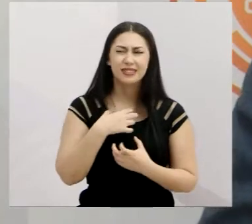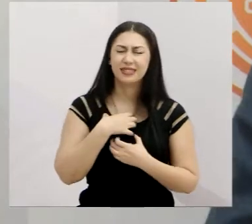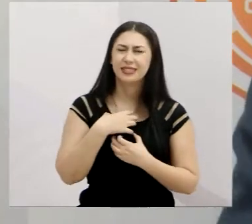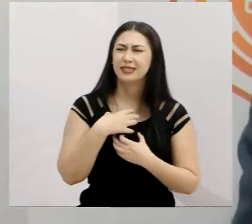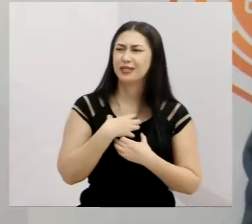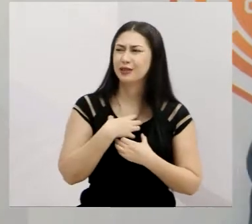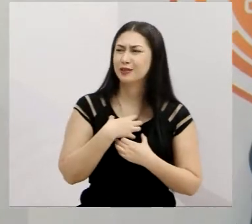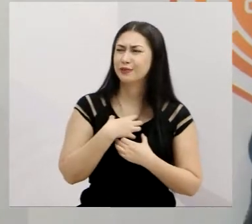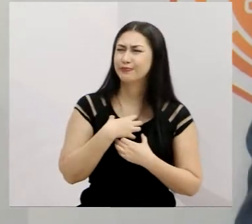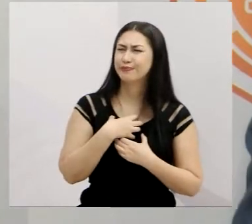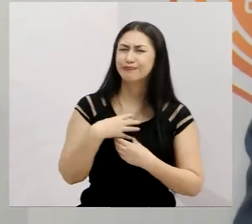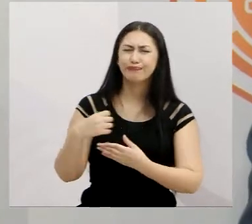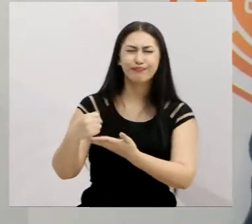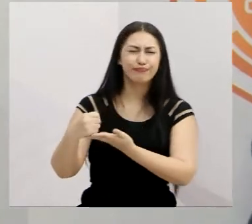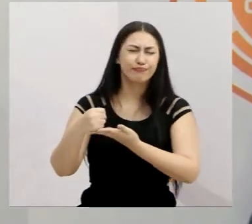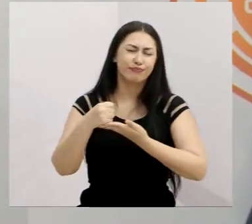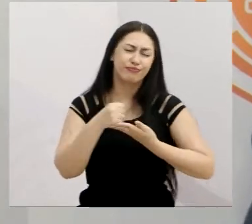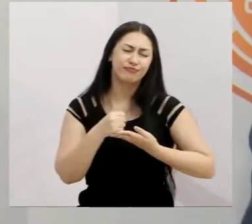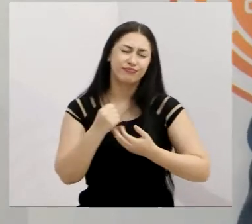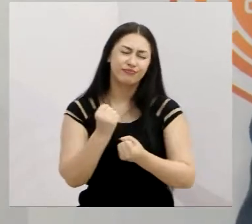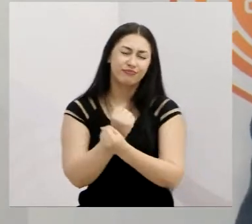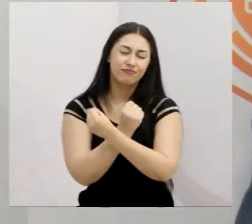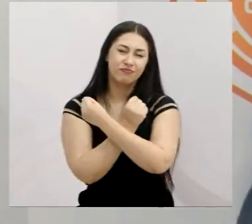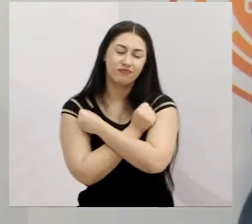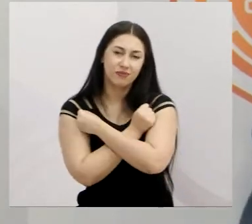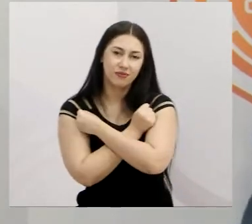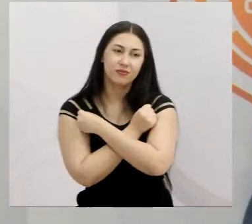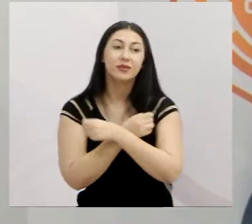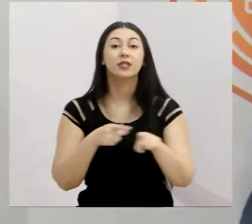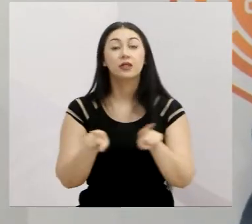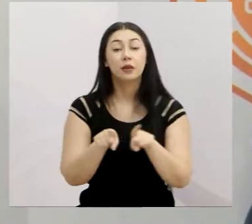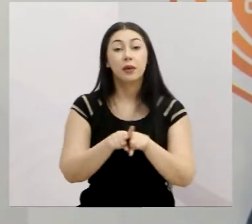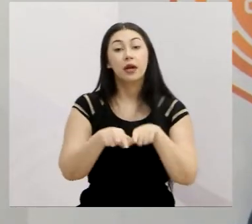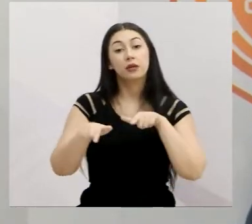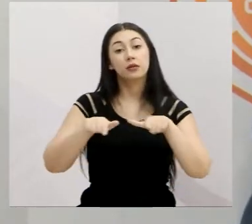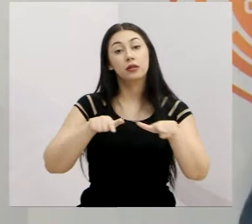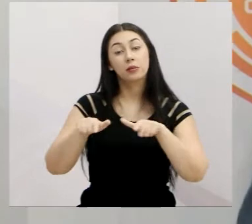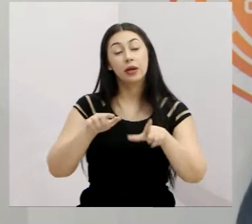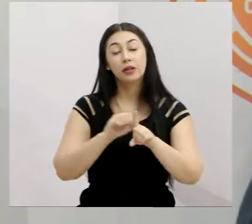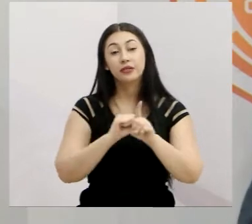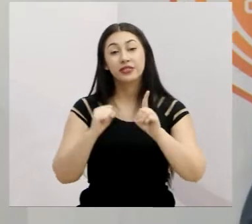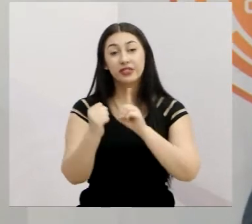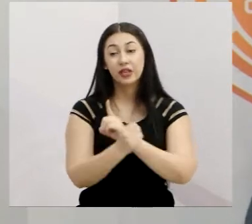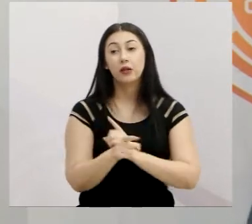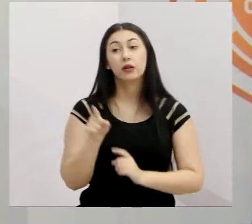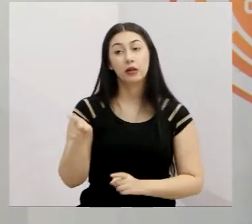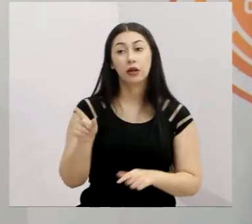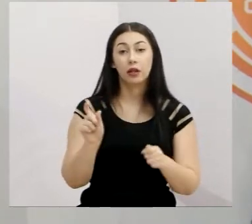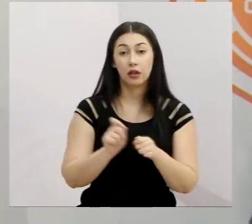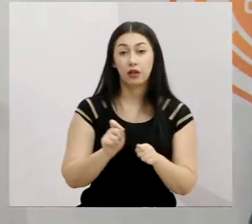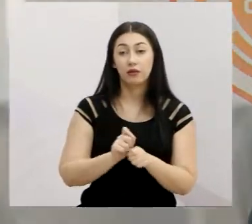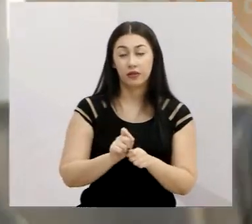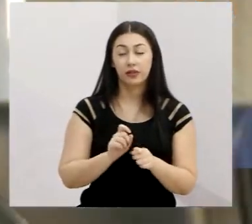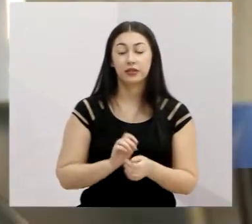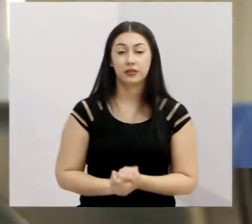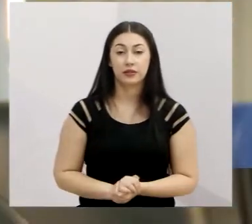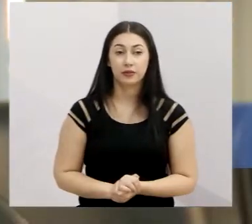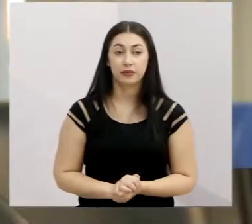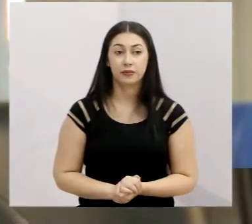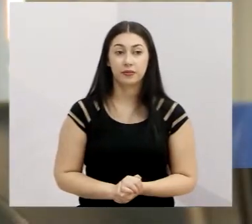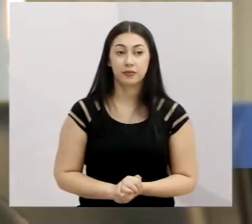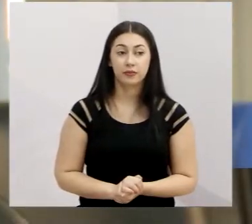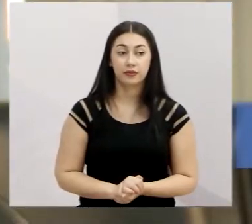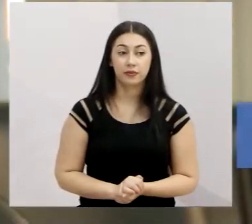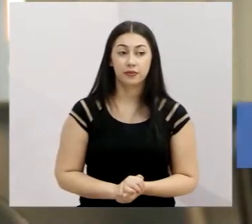sintam agraciados abraçadas e fora os trabalhos sociais que ela realiza na comunidade